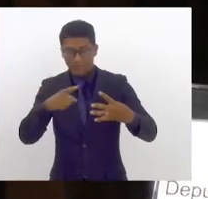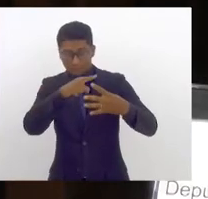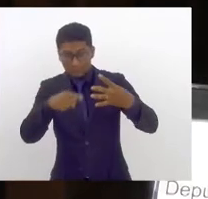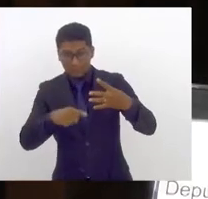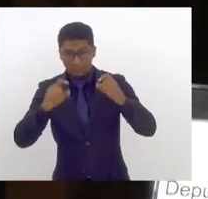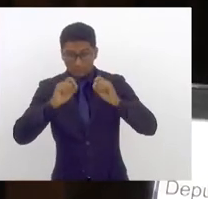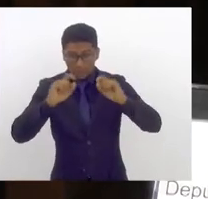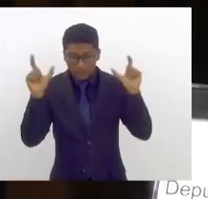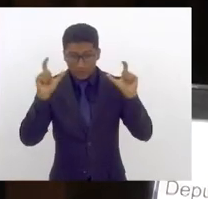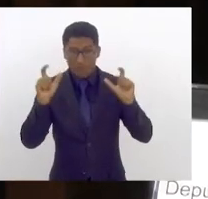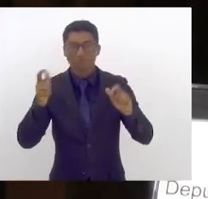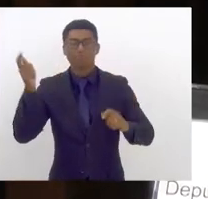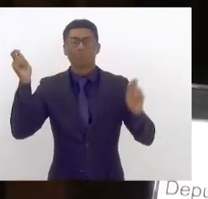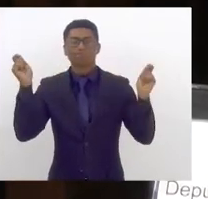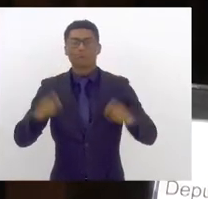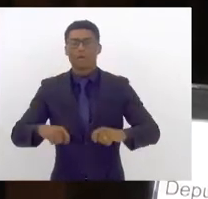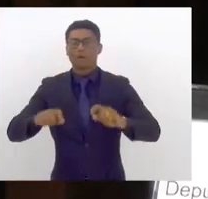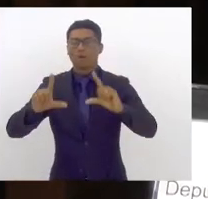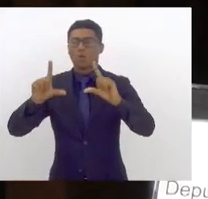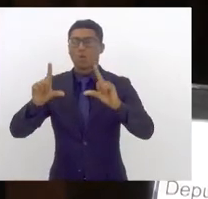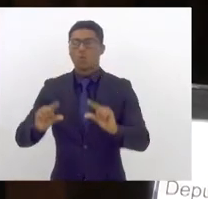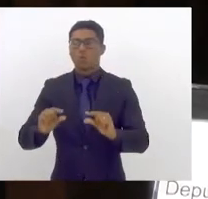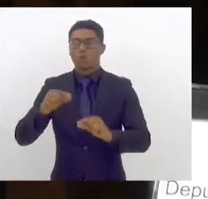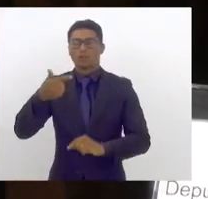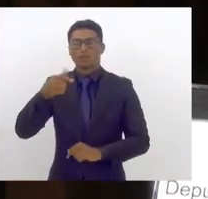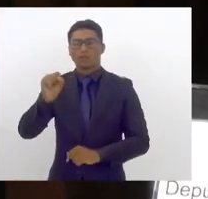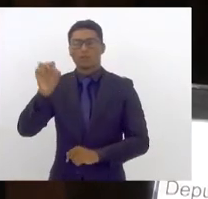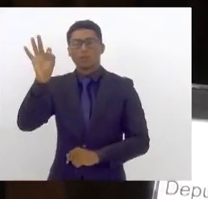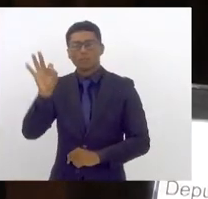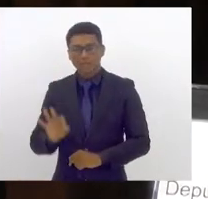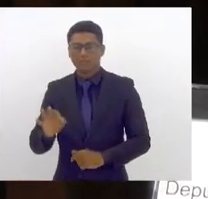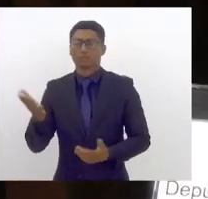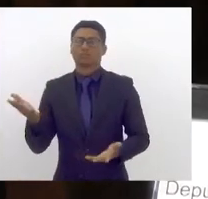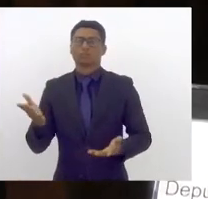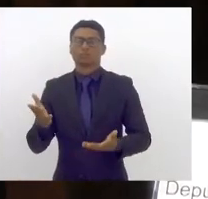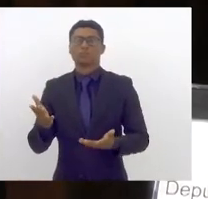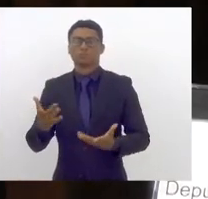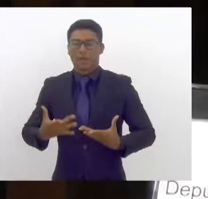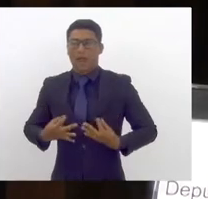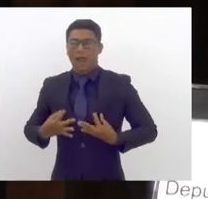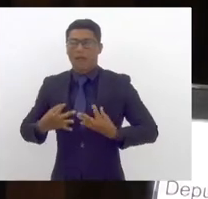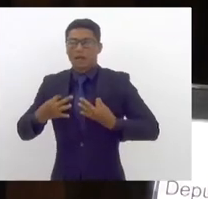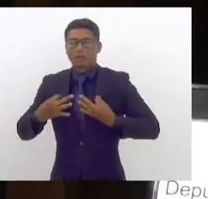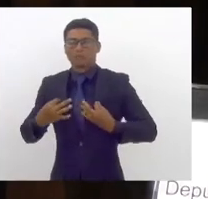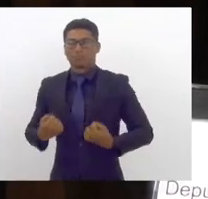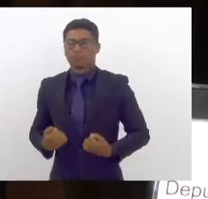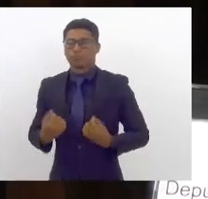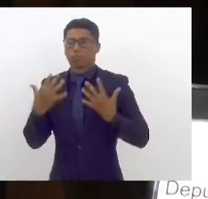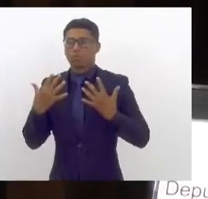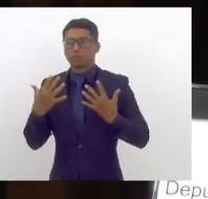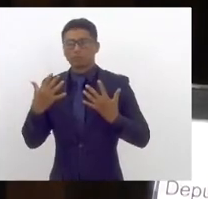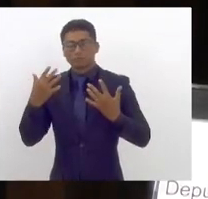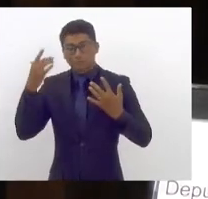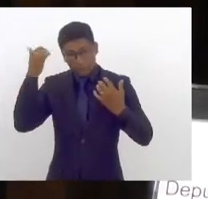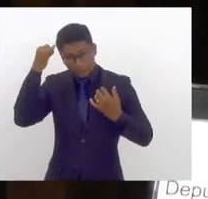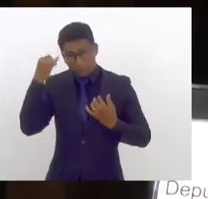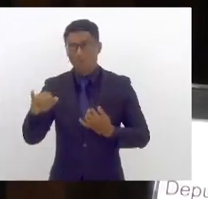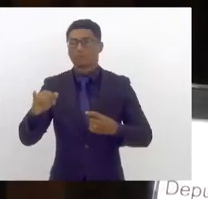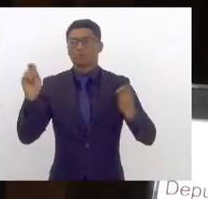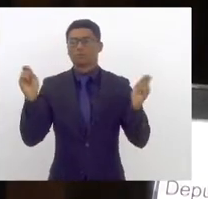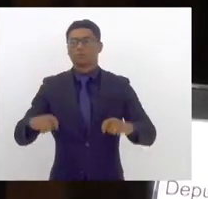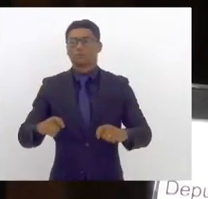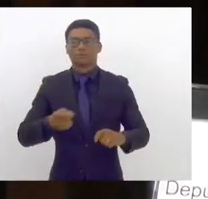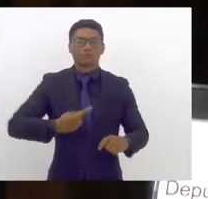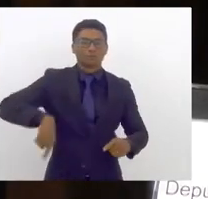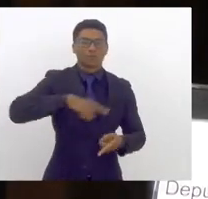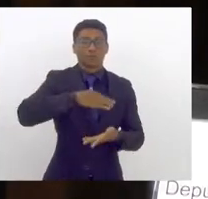em até 28% a incidência da doença então enquanto a Secretaria de Estado a gente vai continuar na luta né